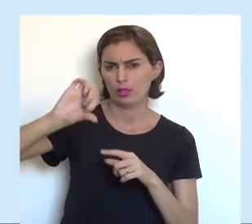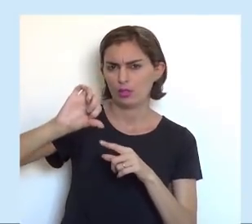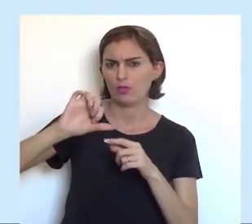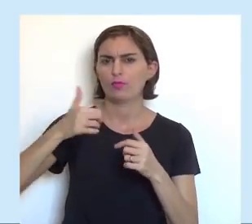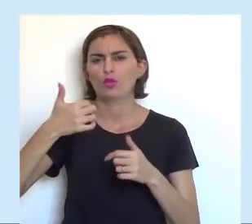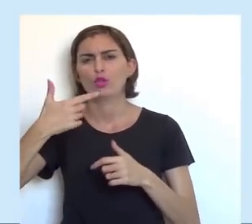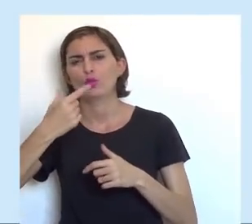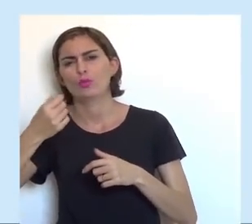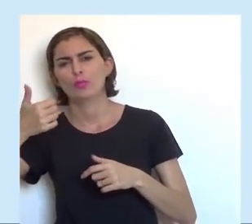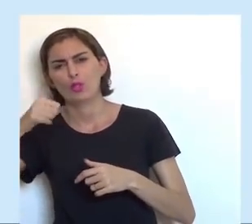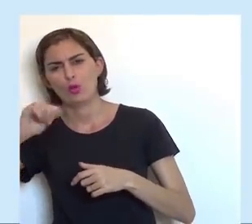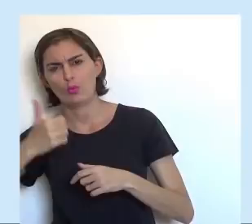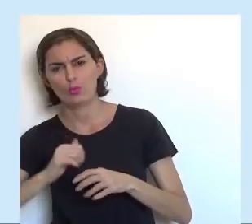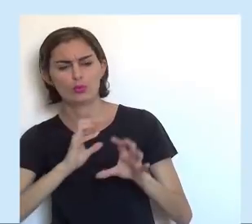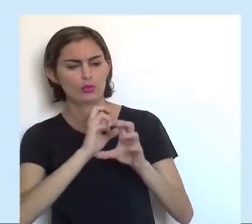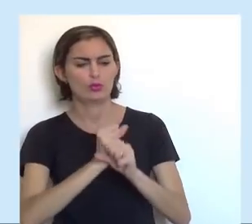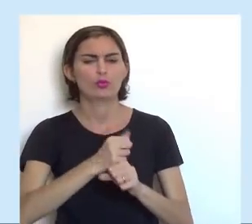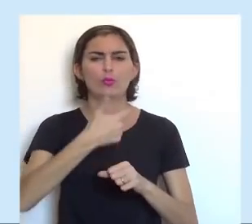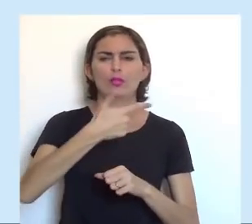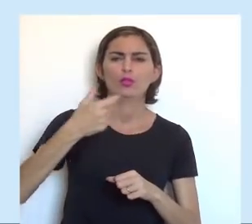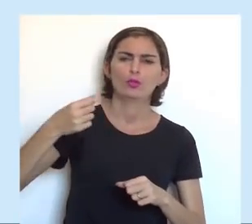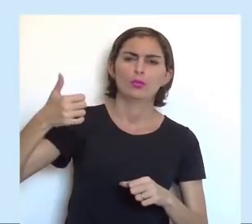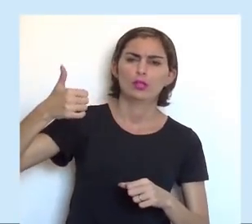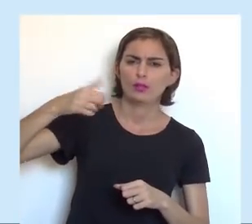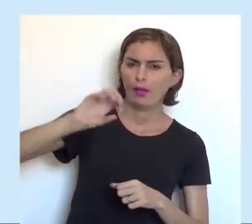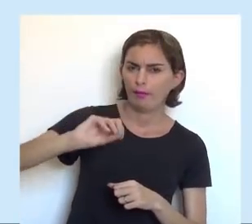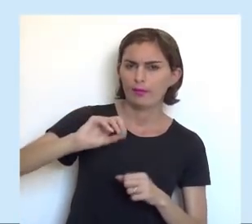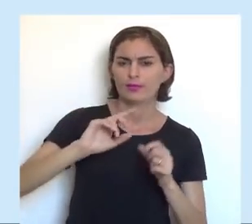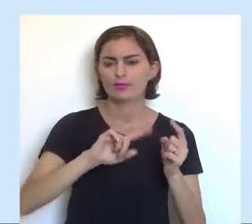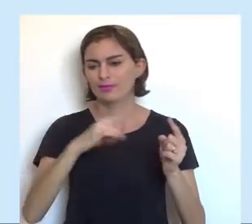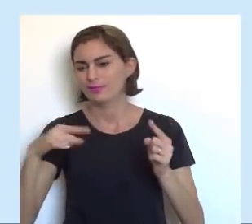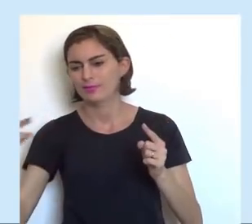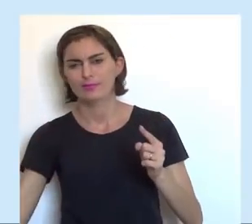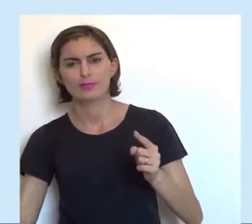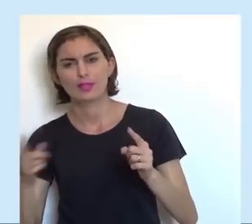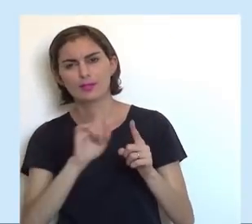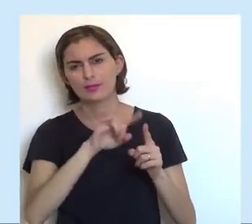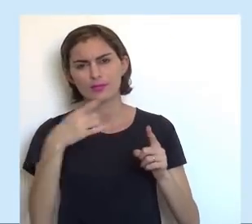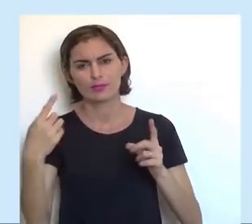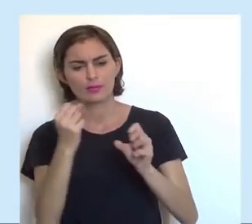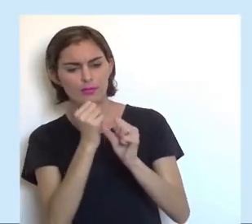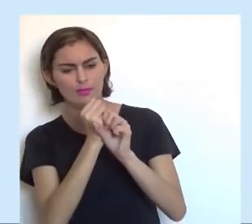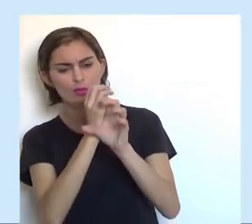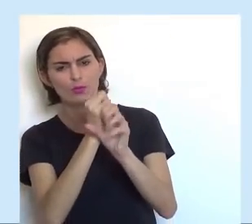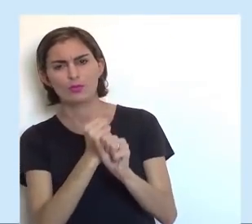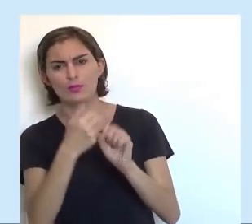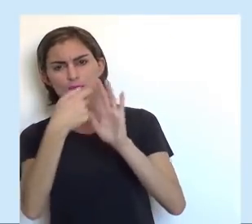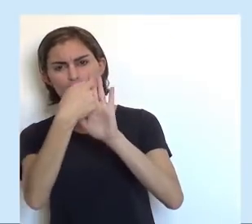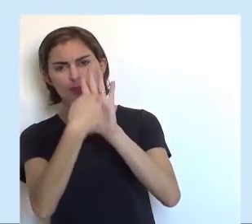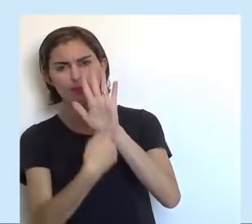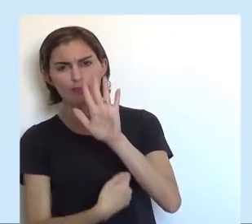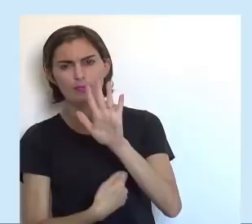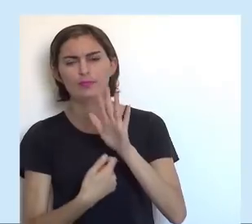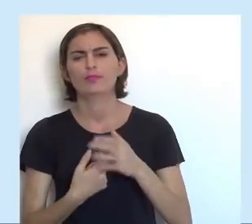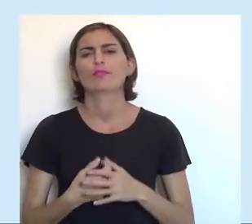2009. 2011 referente aos dados ano base de 2010. E aí sucessivamente. Ok? Então, o que é que nós